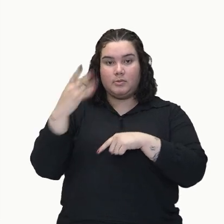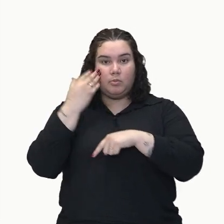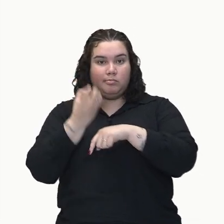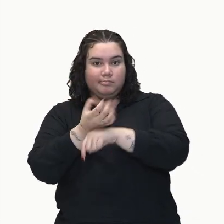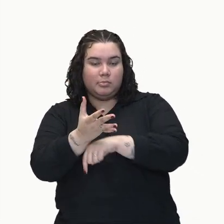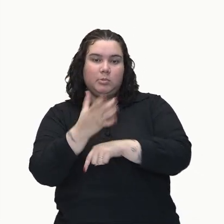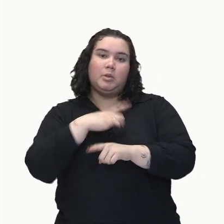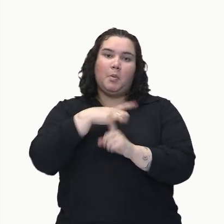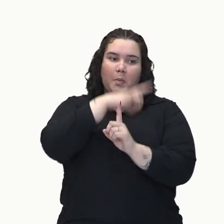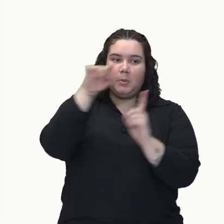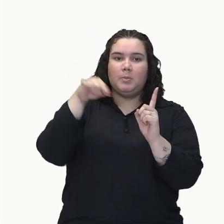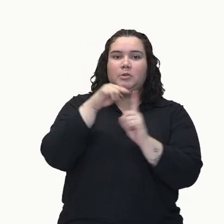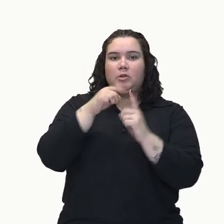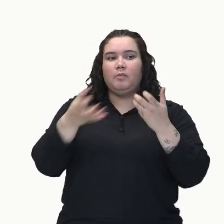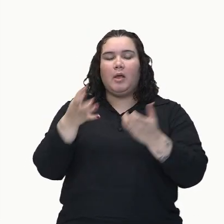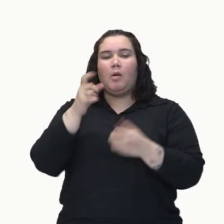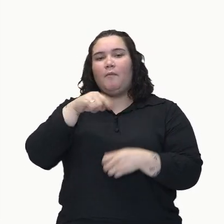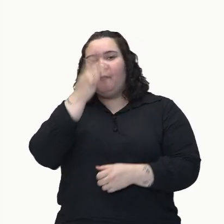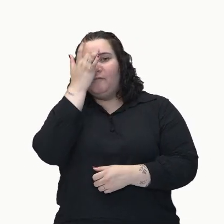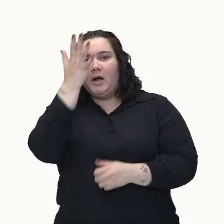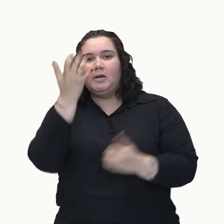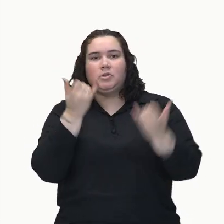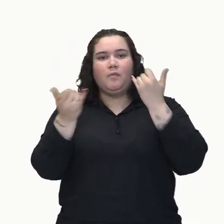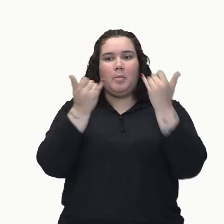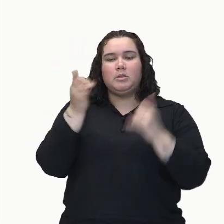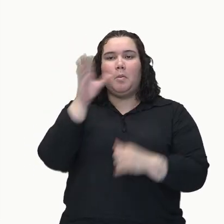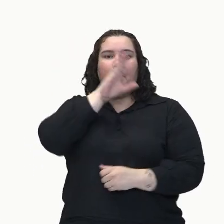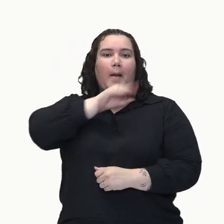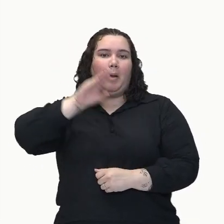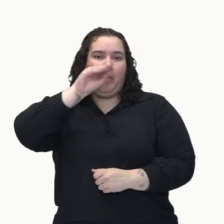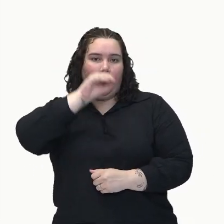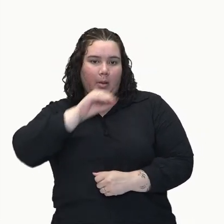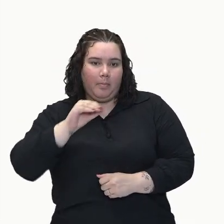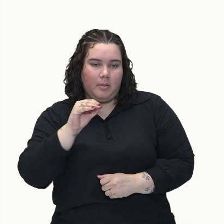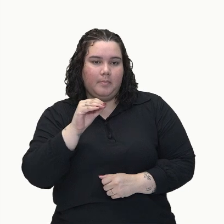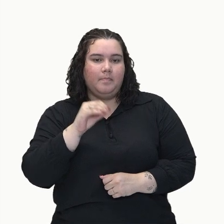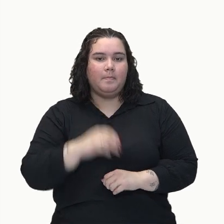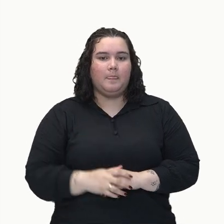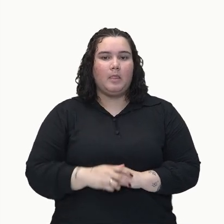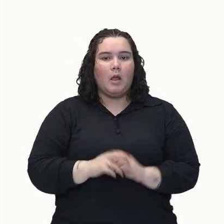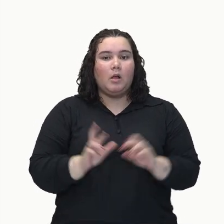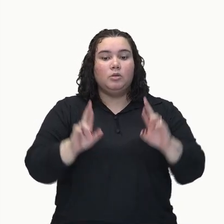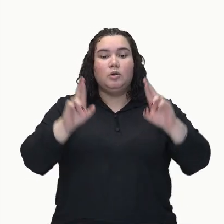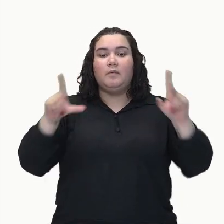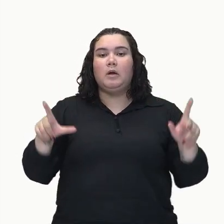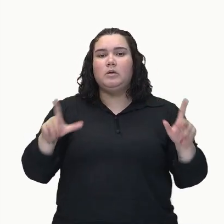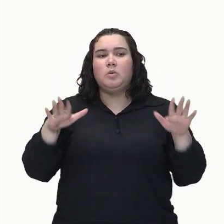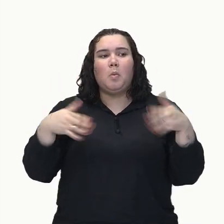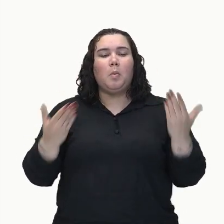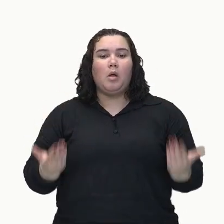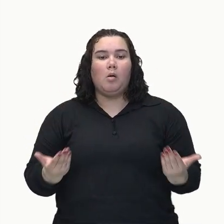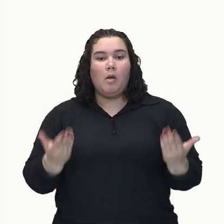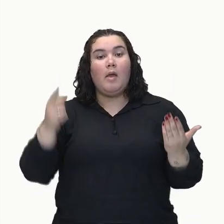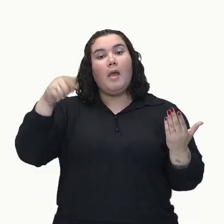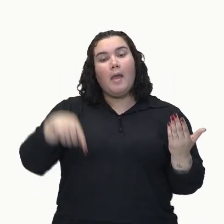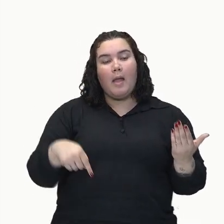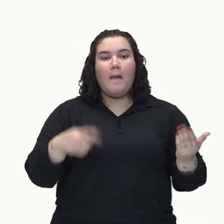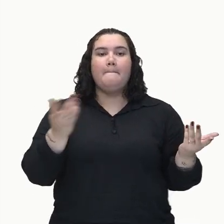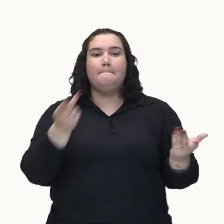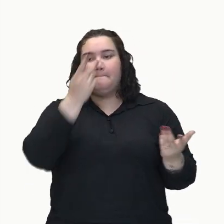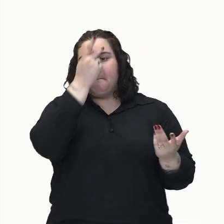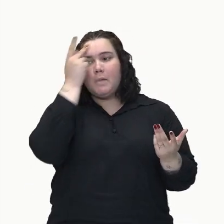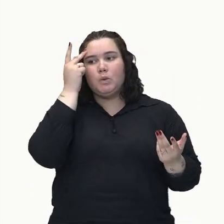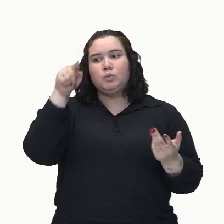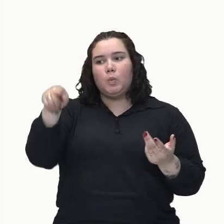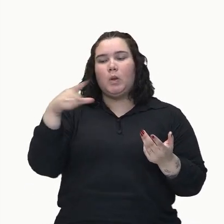essa oralidade. E quais são as diferenças entre notícia online escrita e a oral? É isso que nós falamos, né? A busca do público, a ideia de